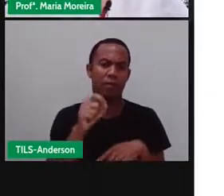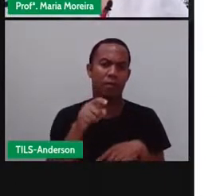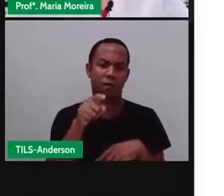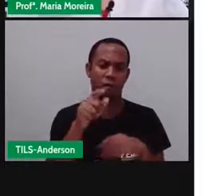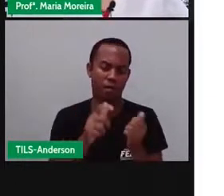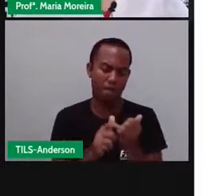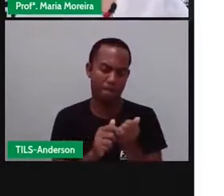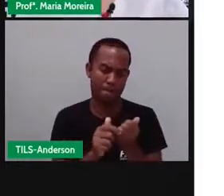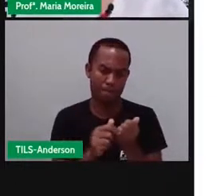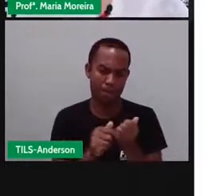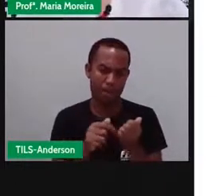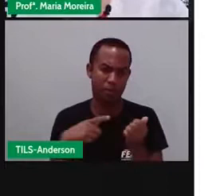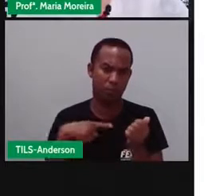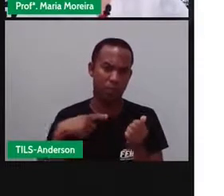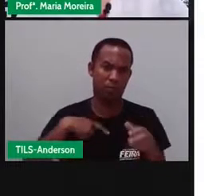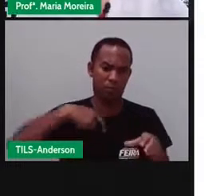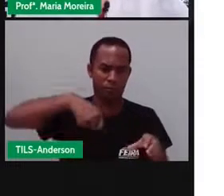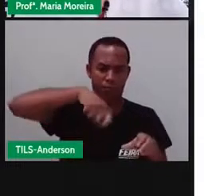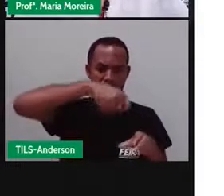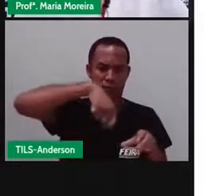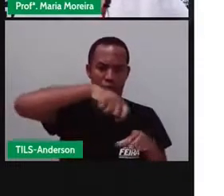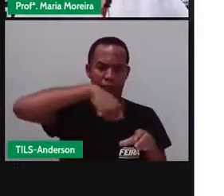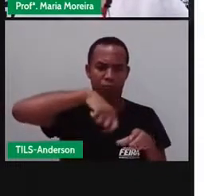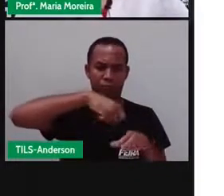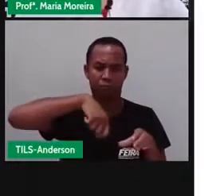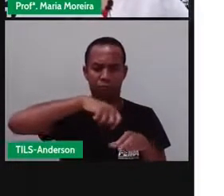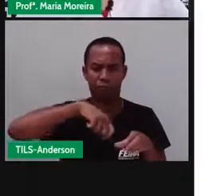milho, que é o amido de milho.